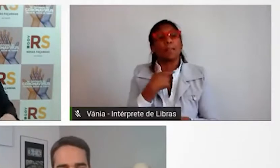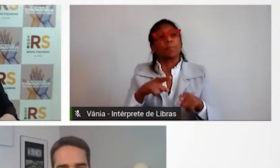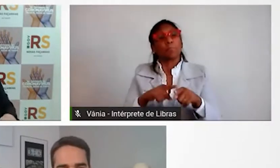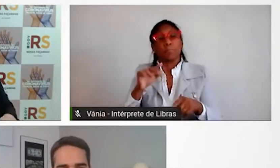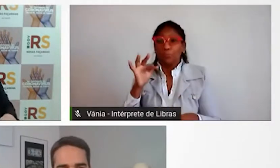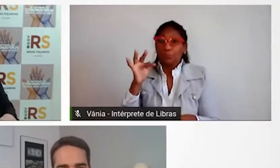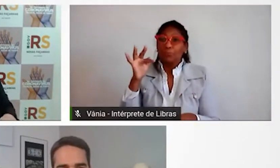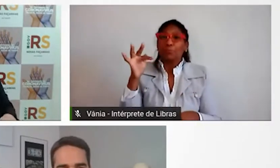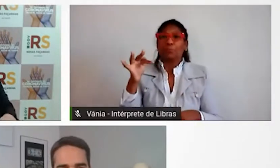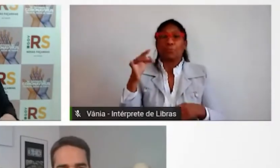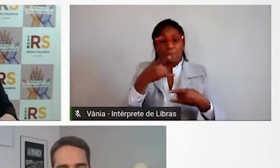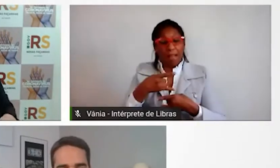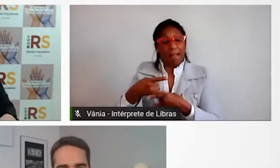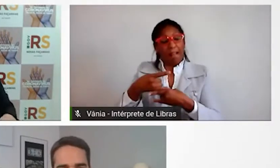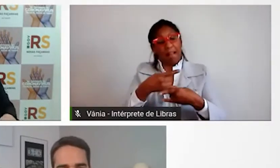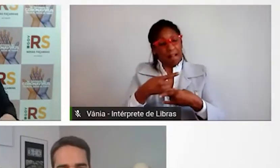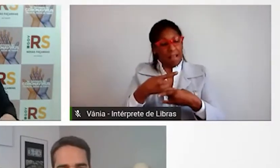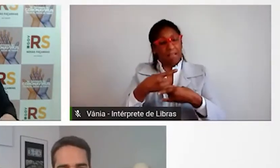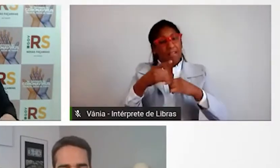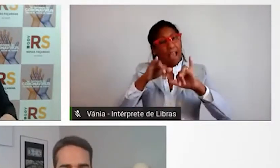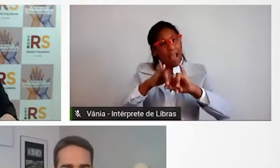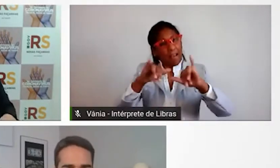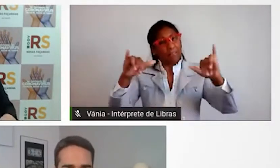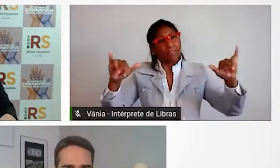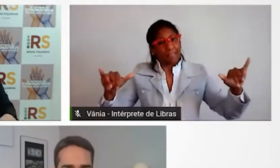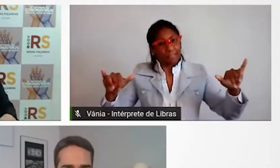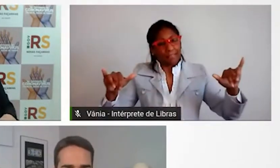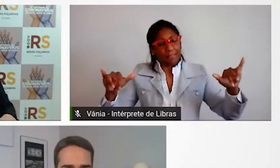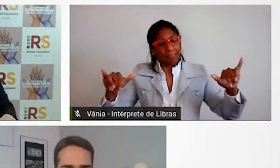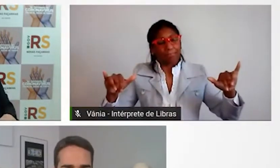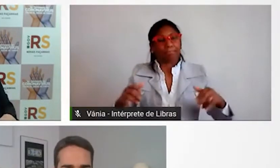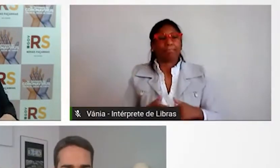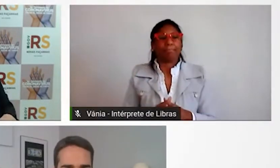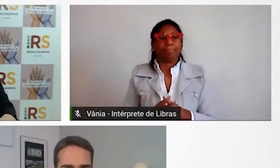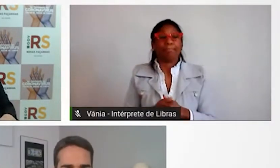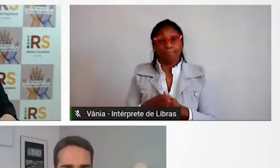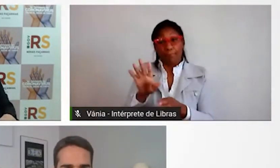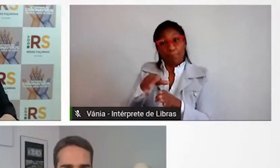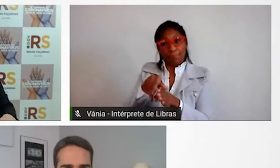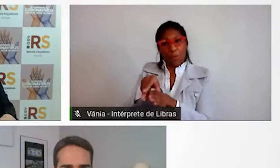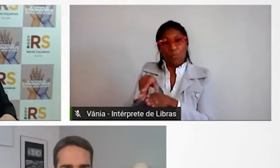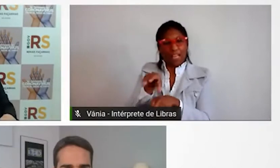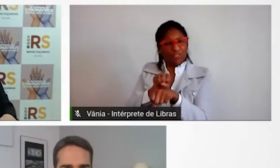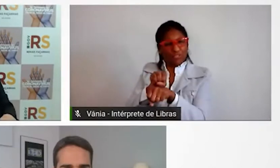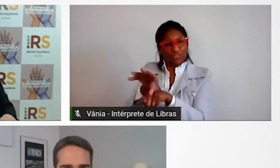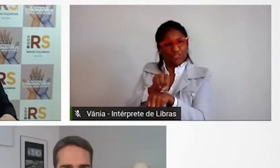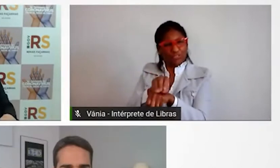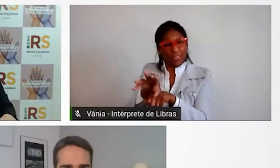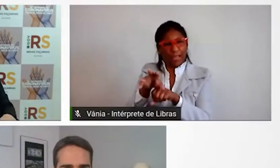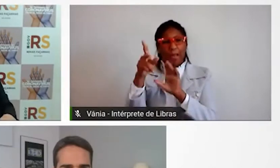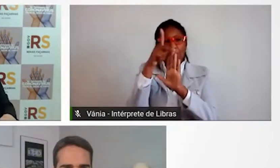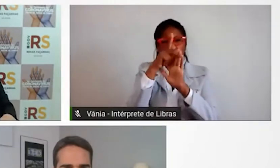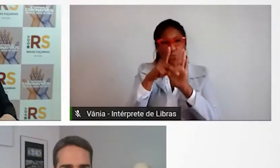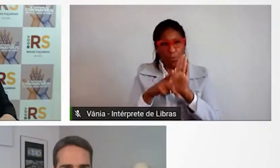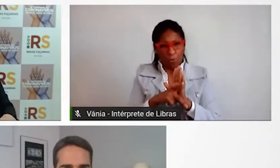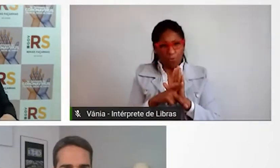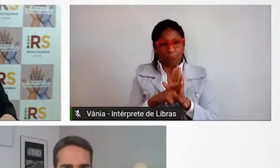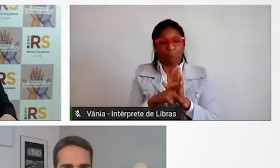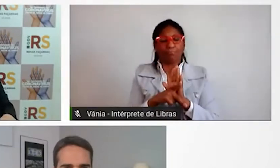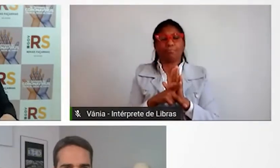A secretária da Saúde destacou que o estado vive um momento menos grave em relação à média diária de óbitos